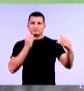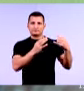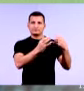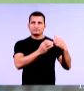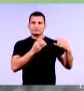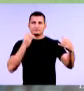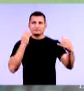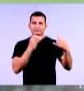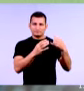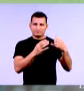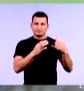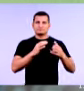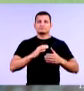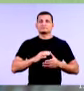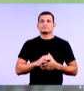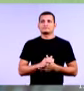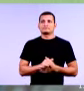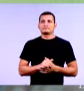Então,